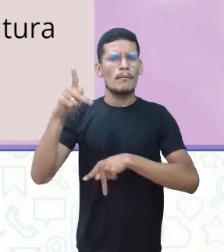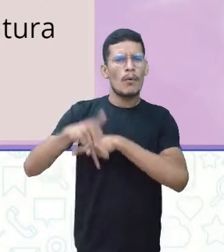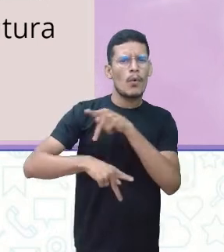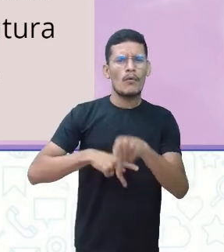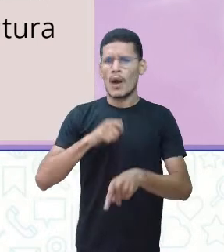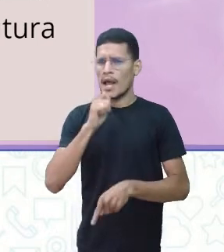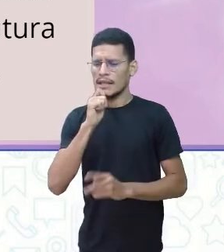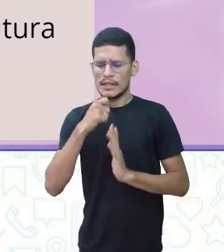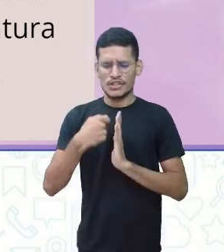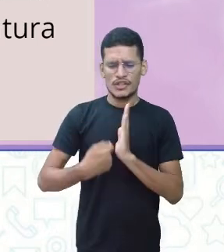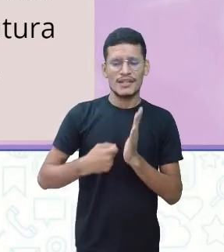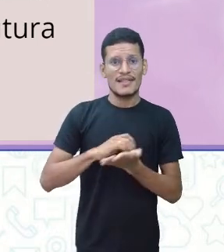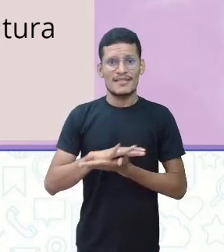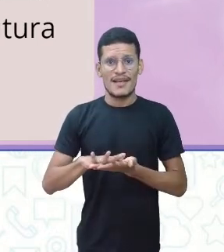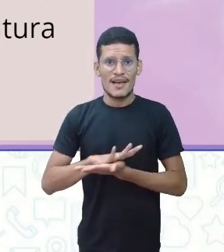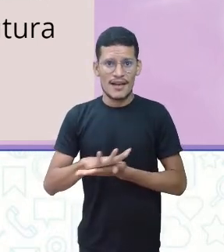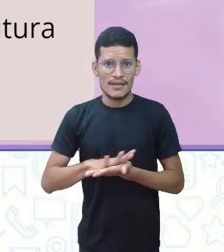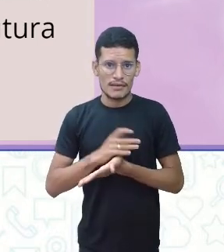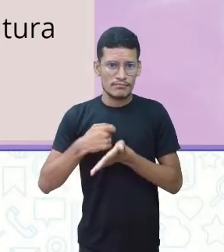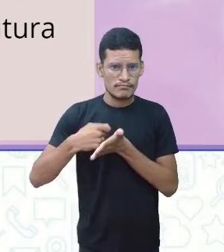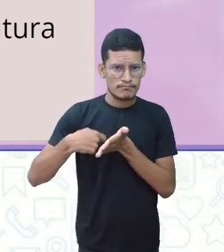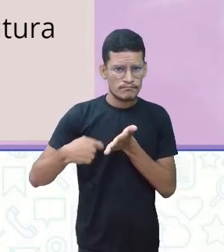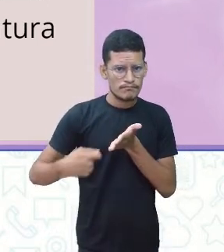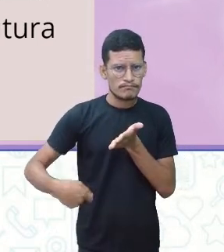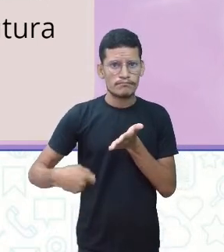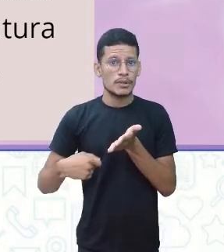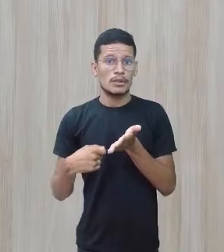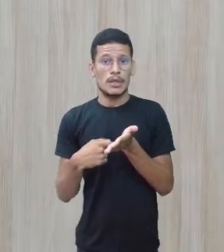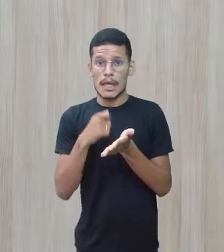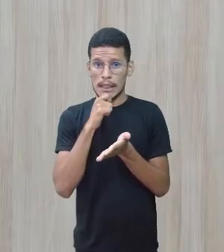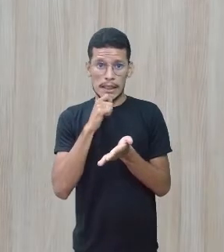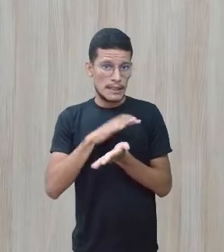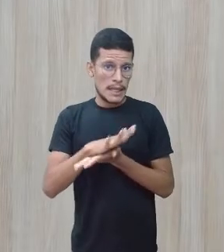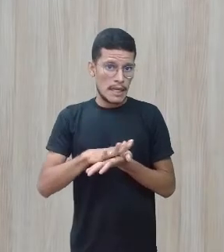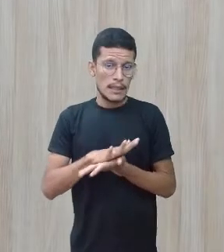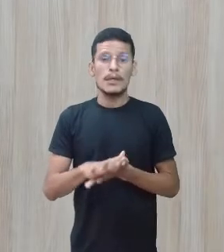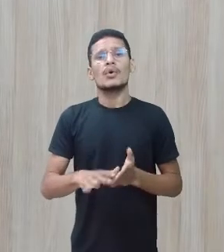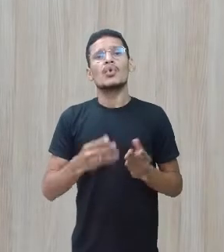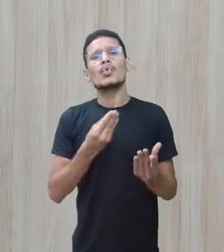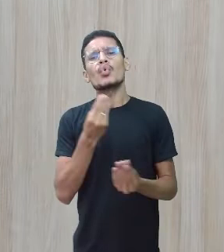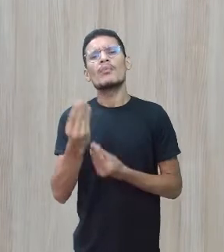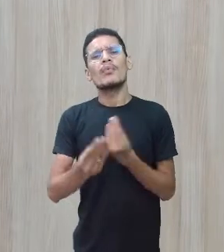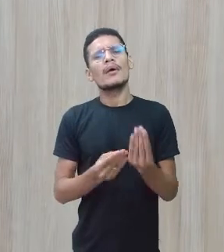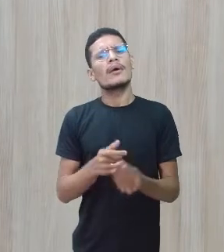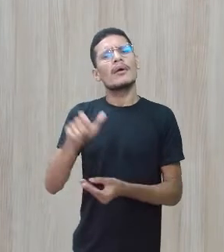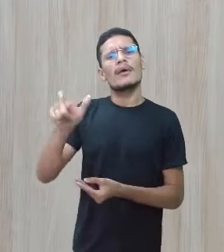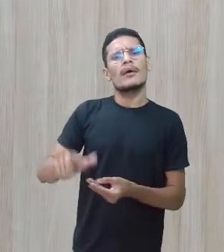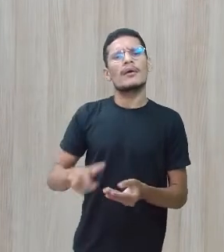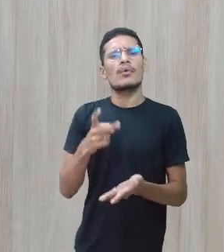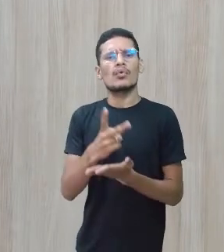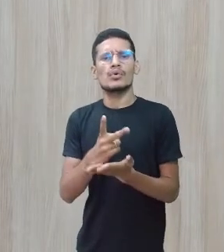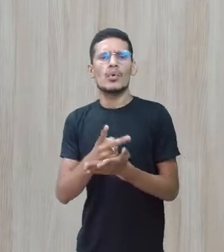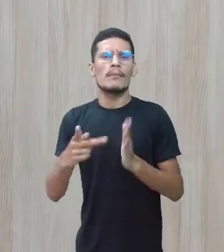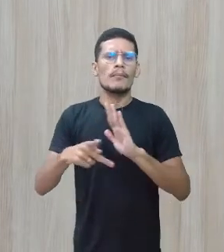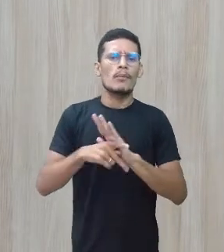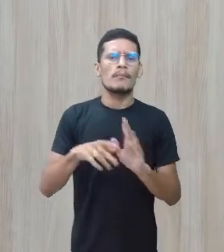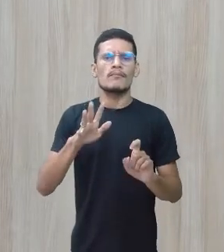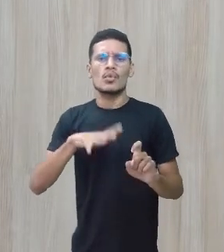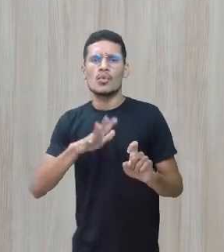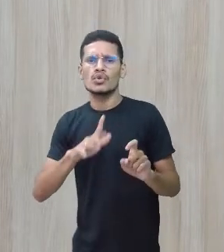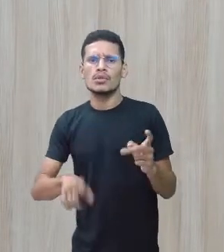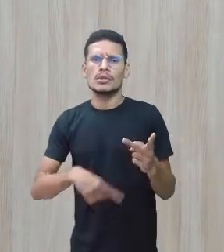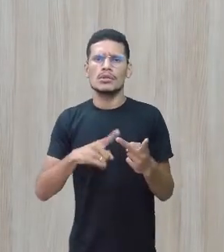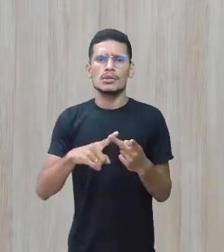possuem escrita, ou nada próximo a isso, como é que eles preservam suas mitologias, como eles preservam as